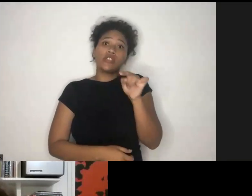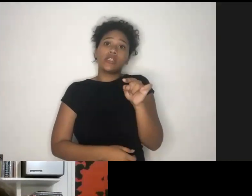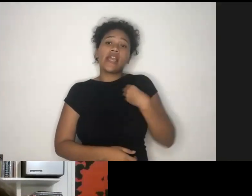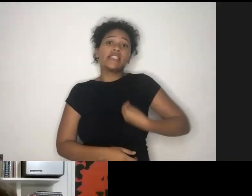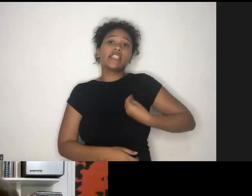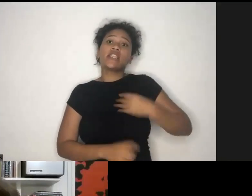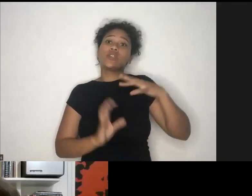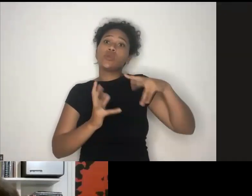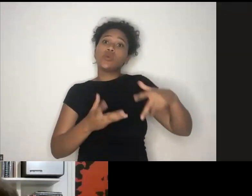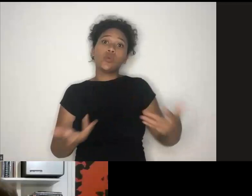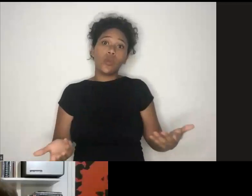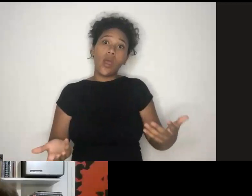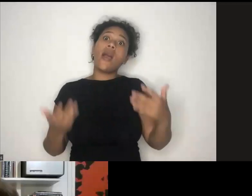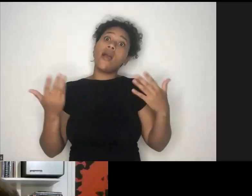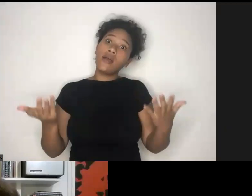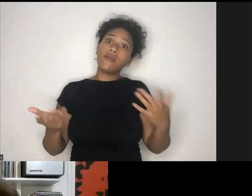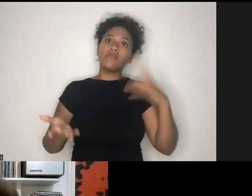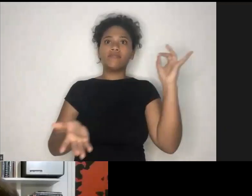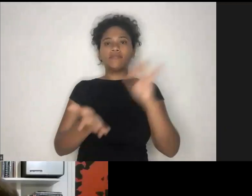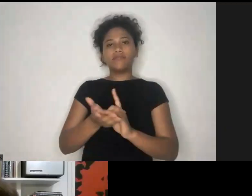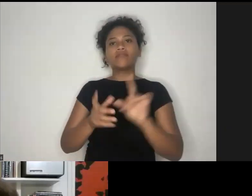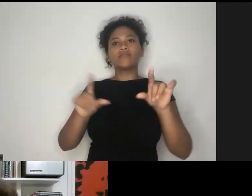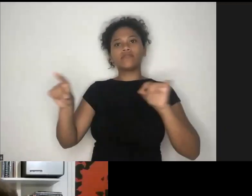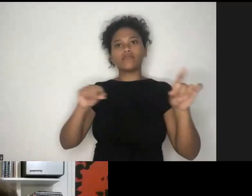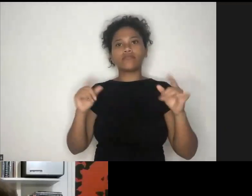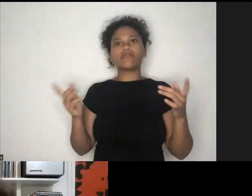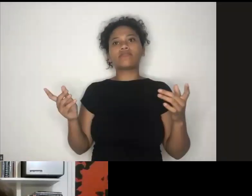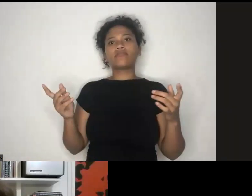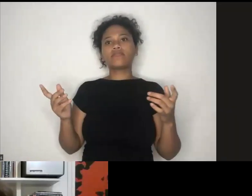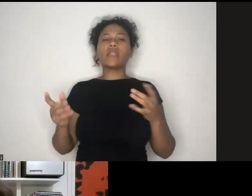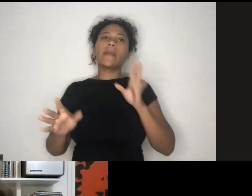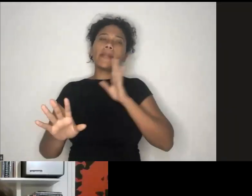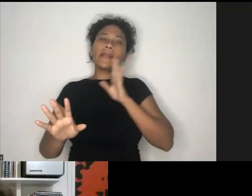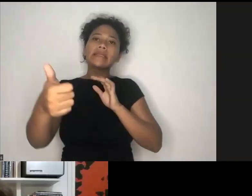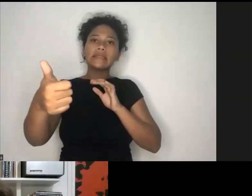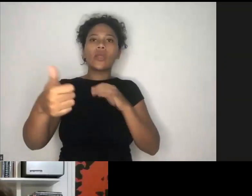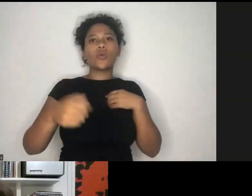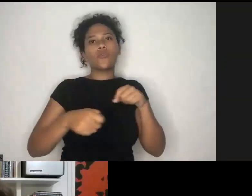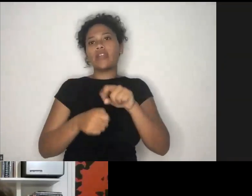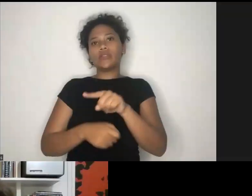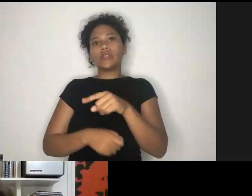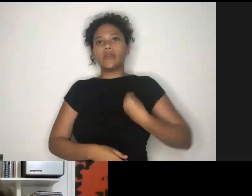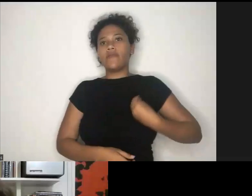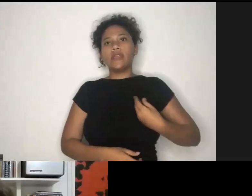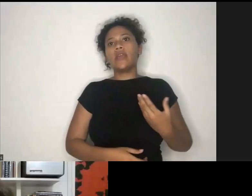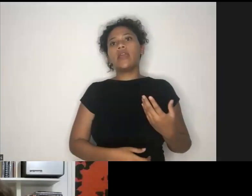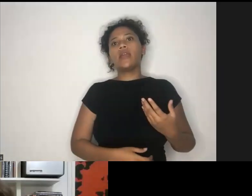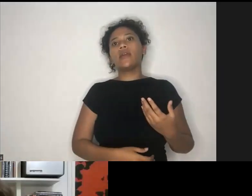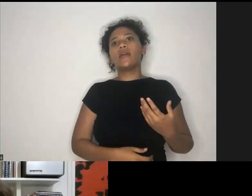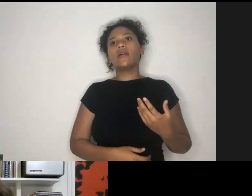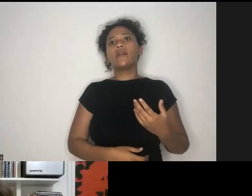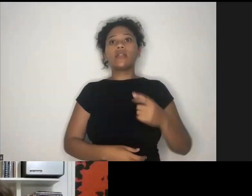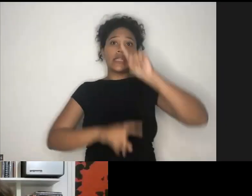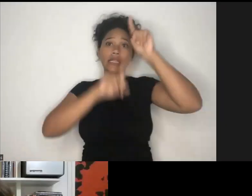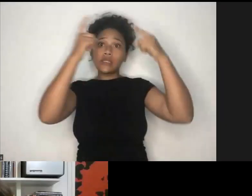existência né Aí eu realmente optei por assim beleza eu não faço isso na minha vida da criação